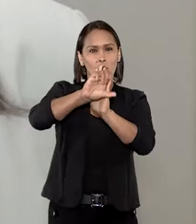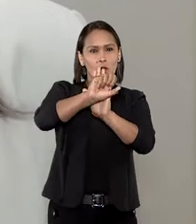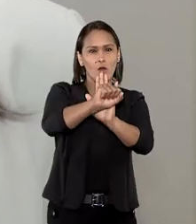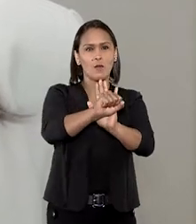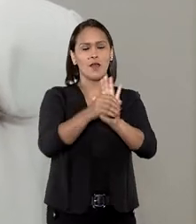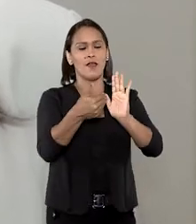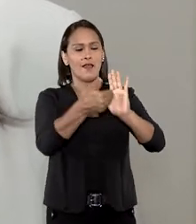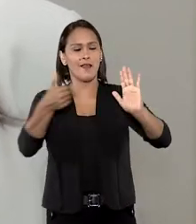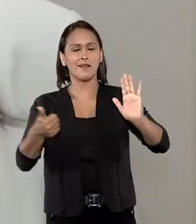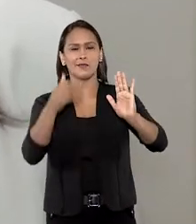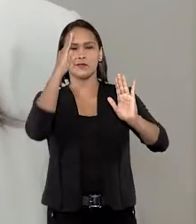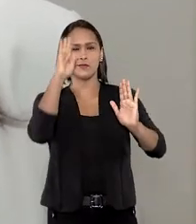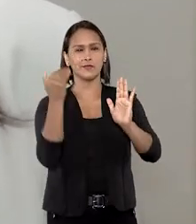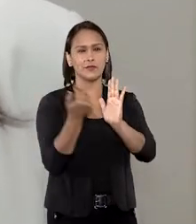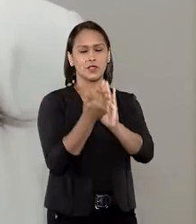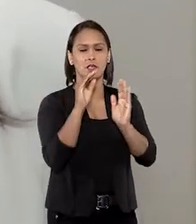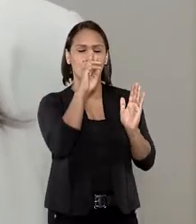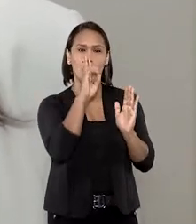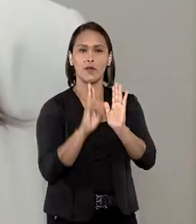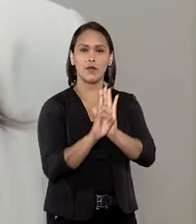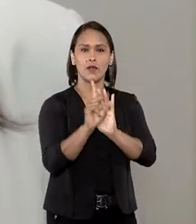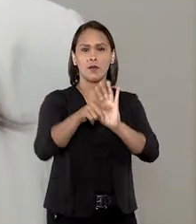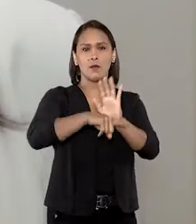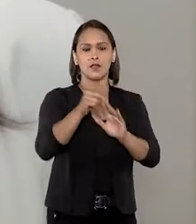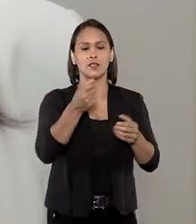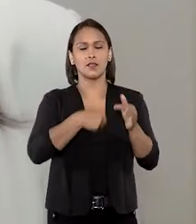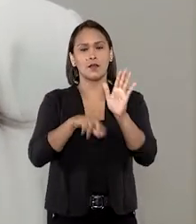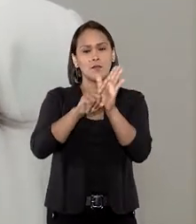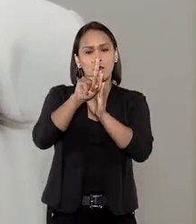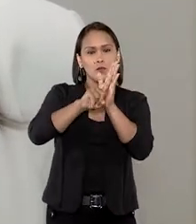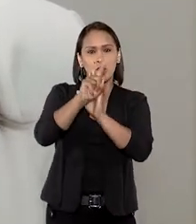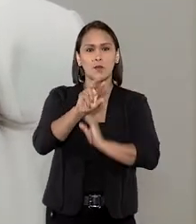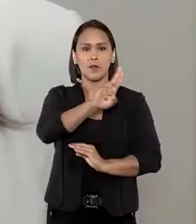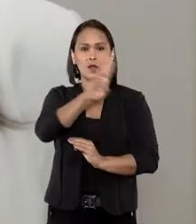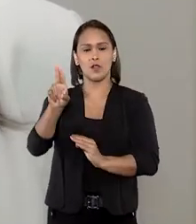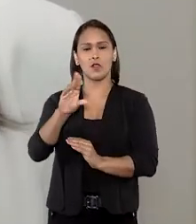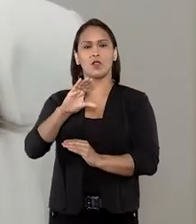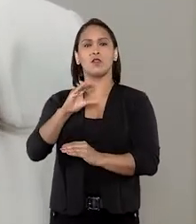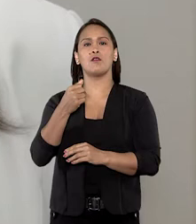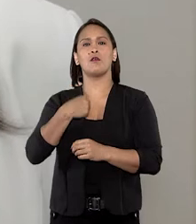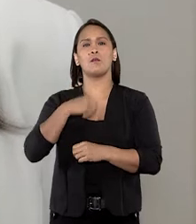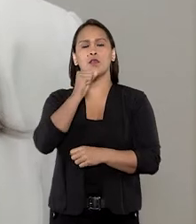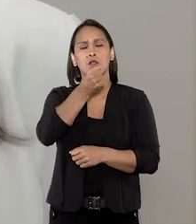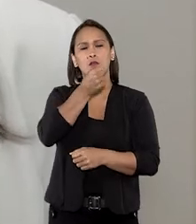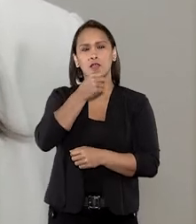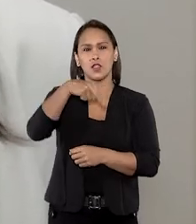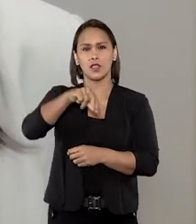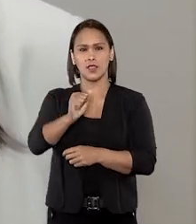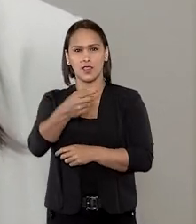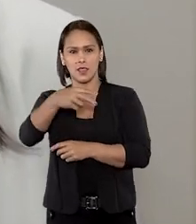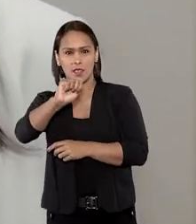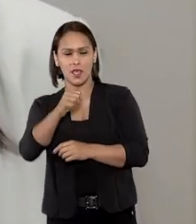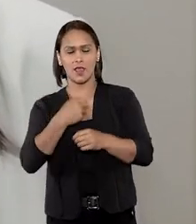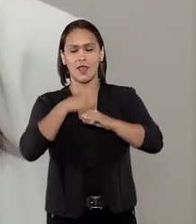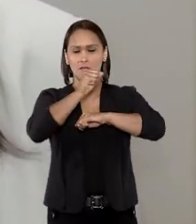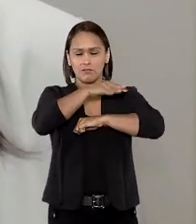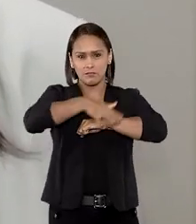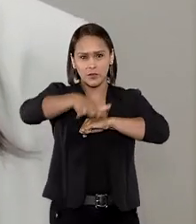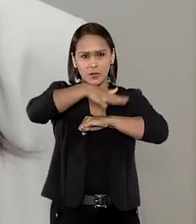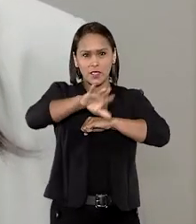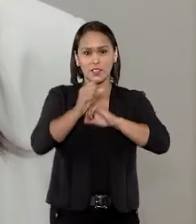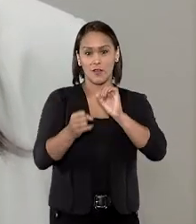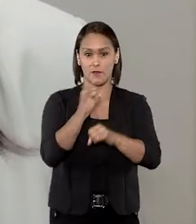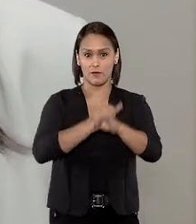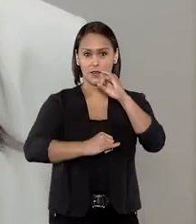para desobrigá-lo de excluir resultados decorrentes da busca pelo nome do cantor Ney Matogrosso, associados a